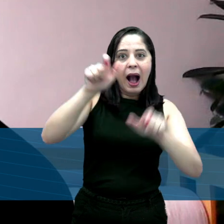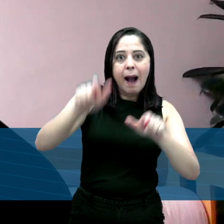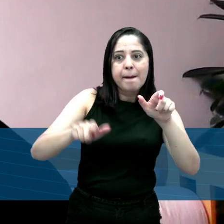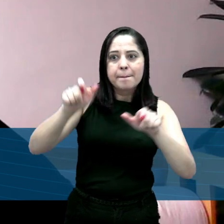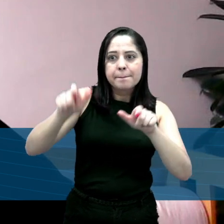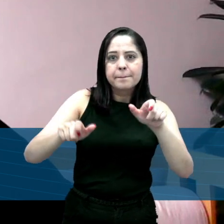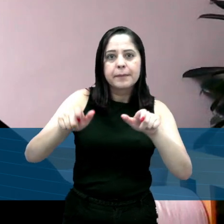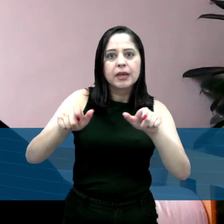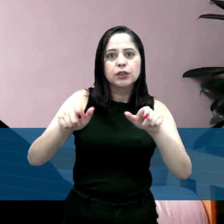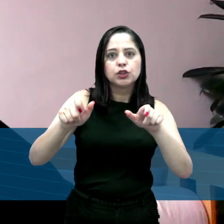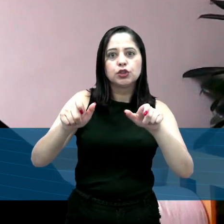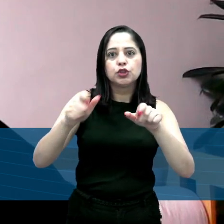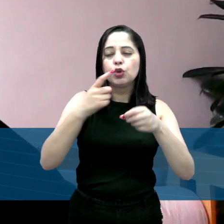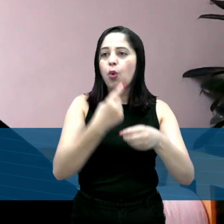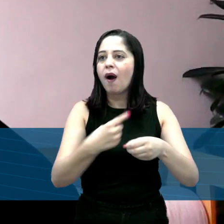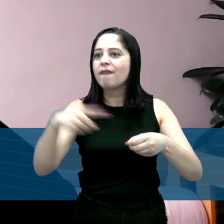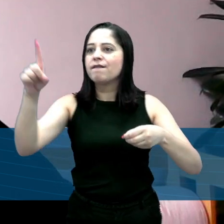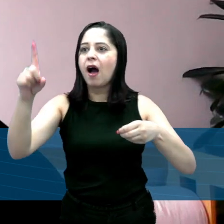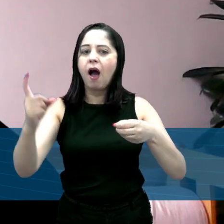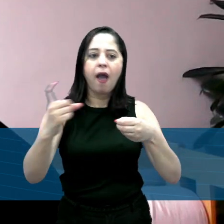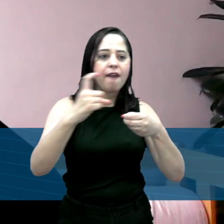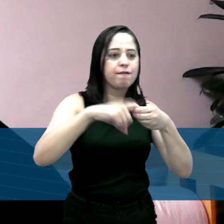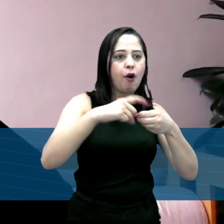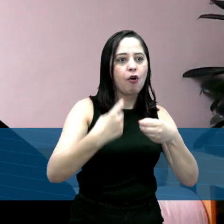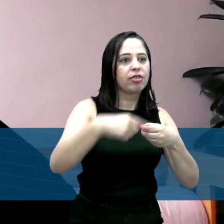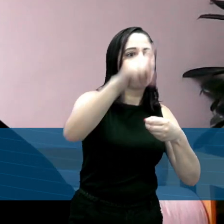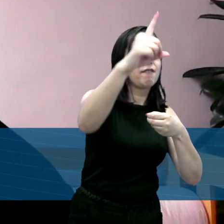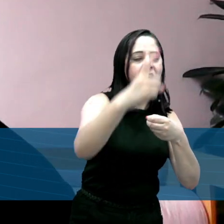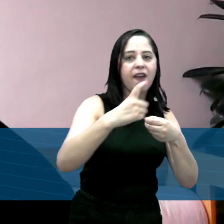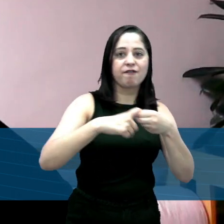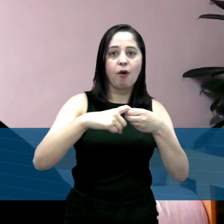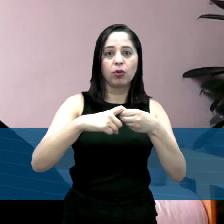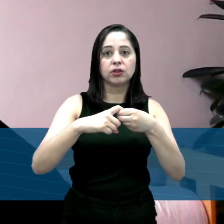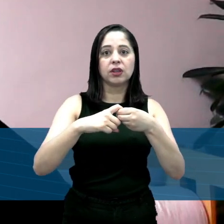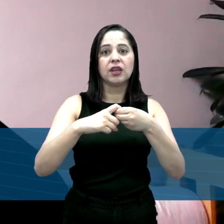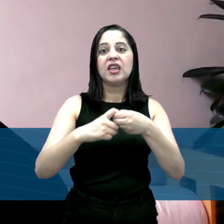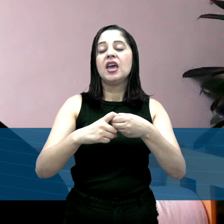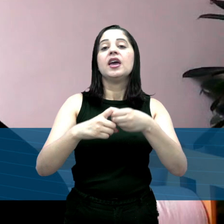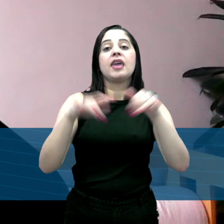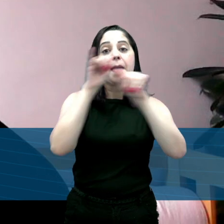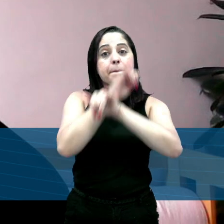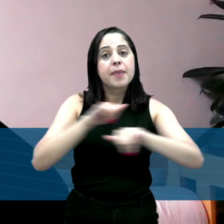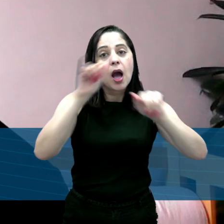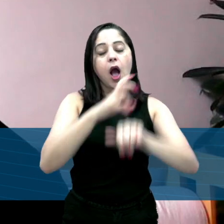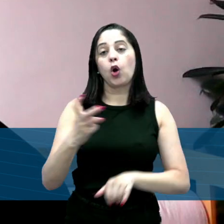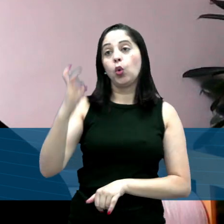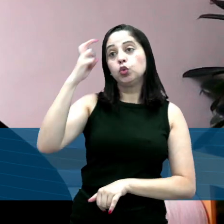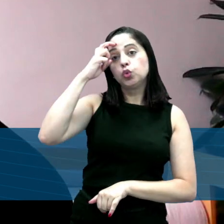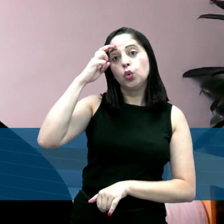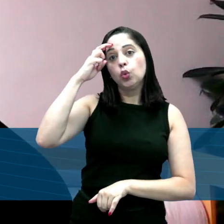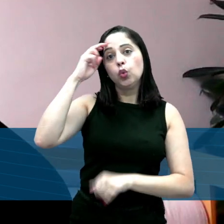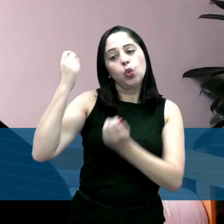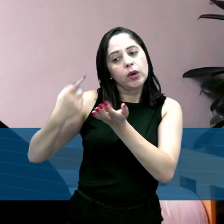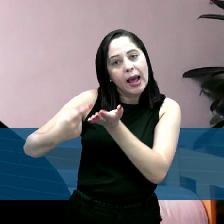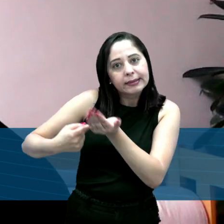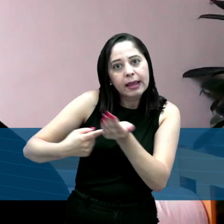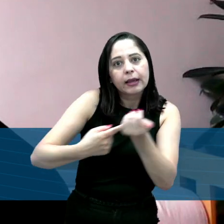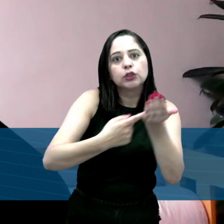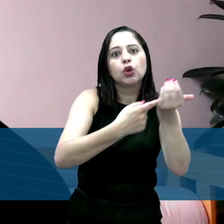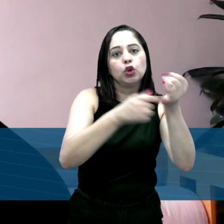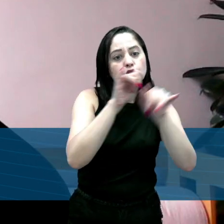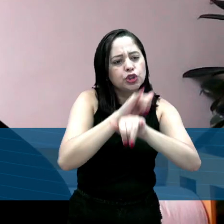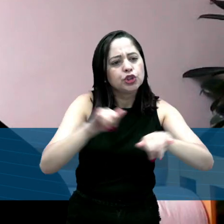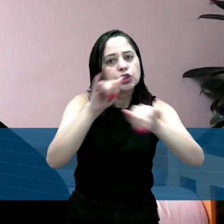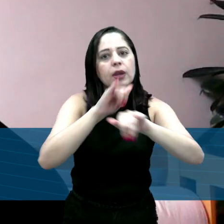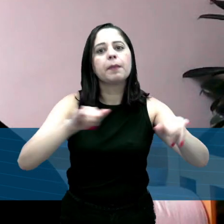papel essencial dentro da disseminação de culturas, conhecimentos, tecnologias, em alguns casos,